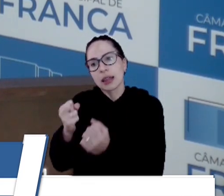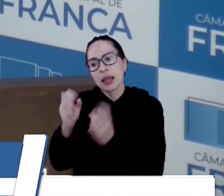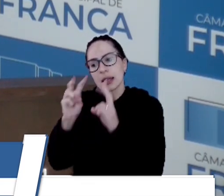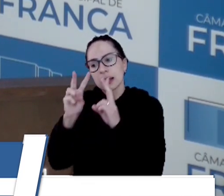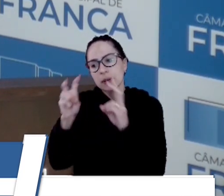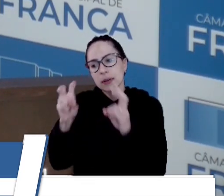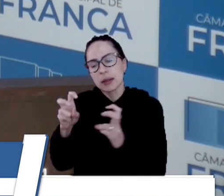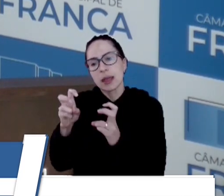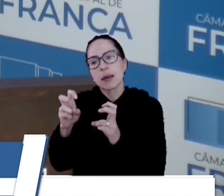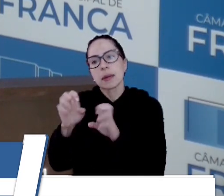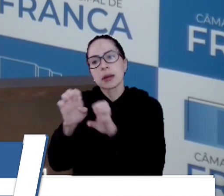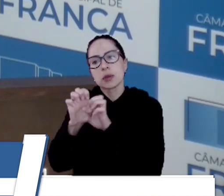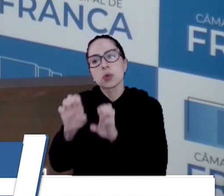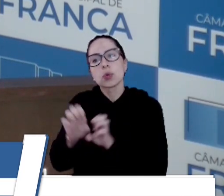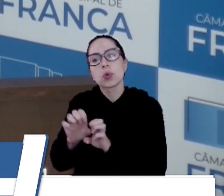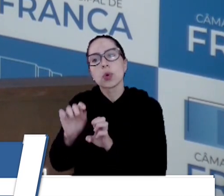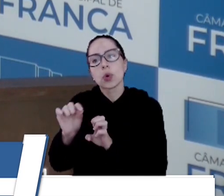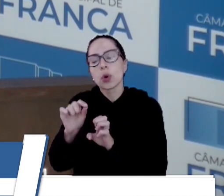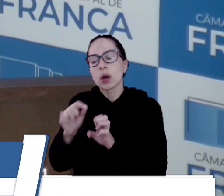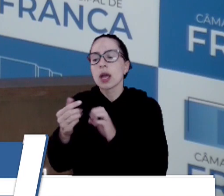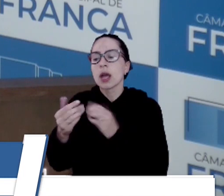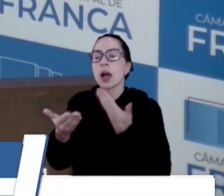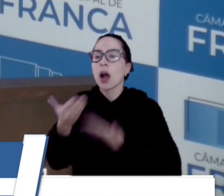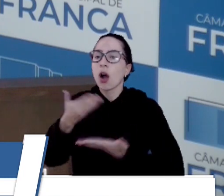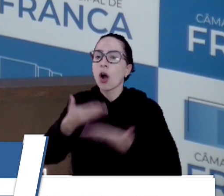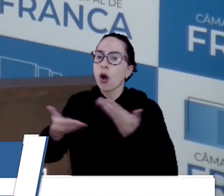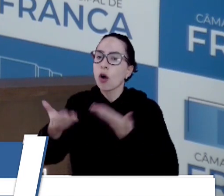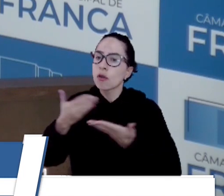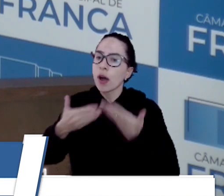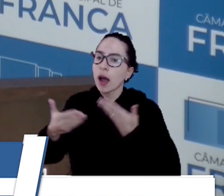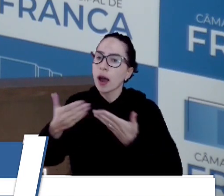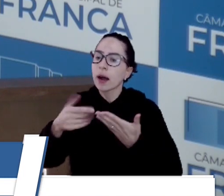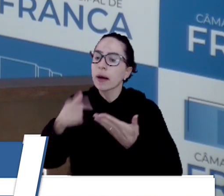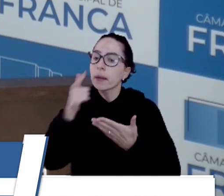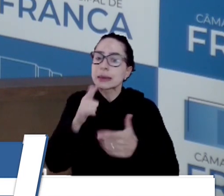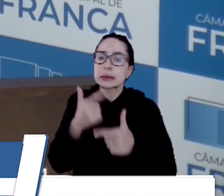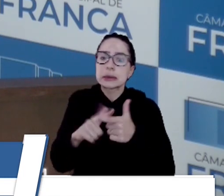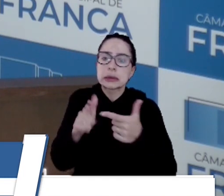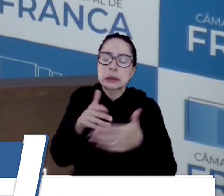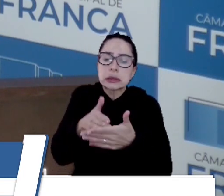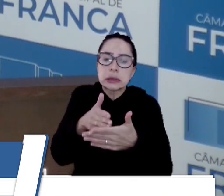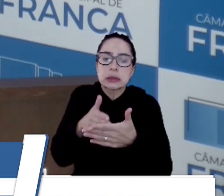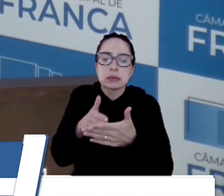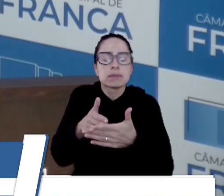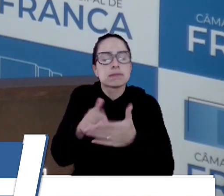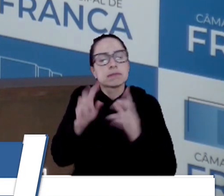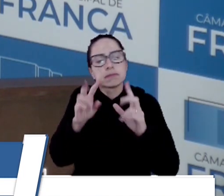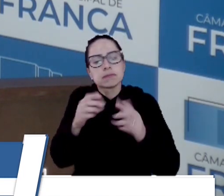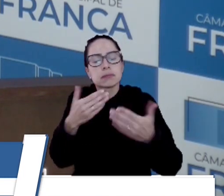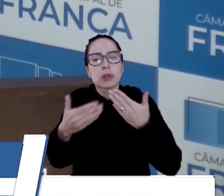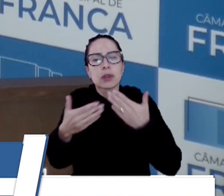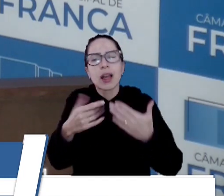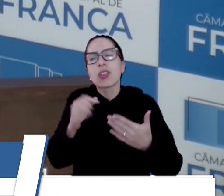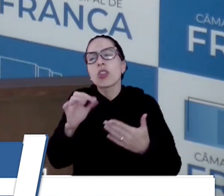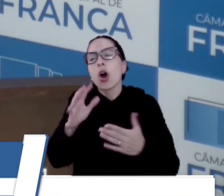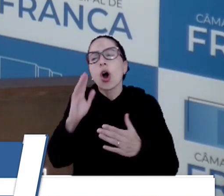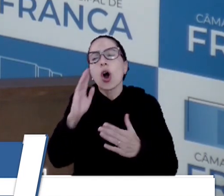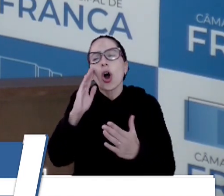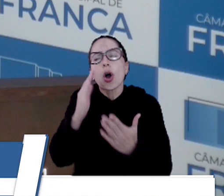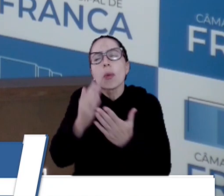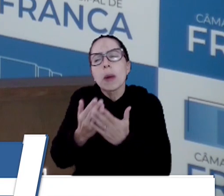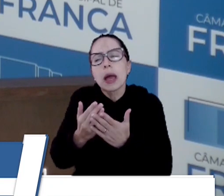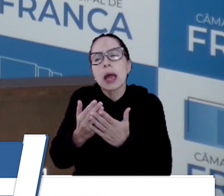basilar, utilizando-se do diálogo para a solução das questões consideradas crendices e